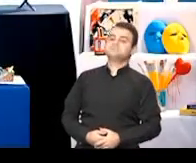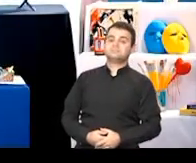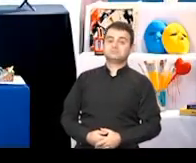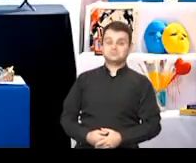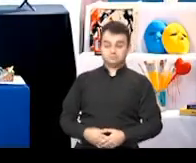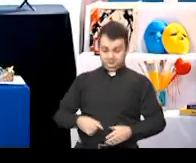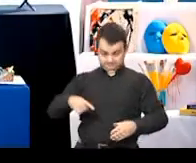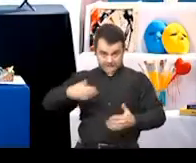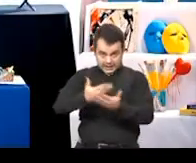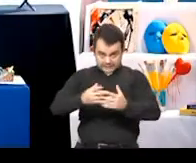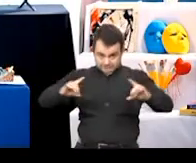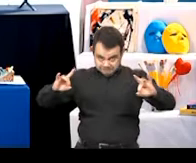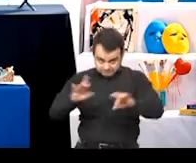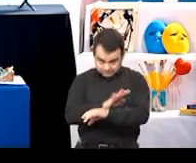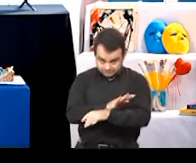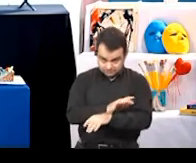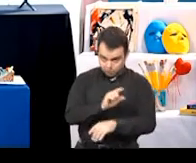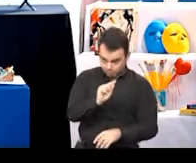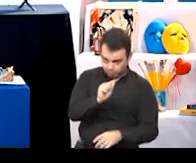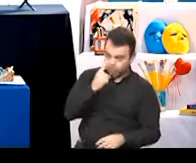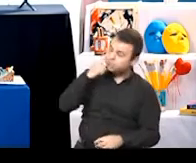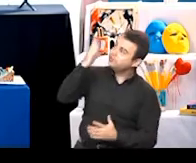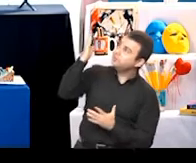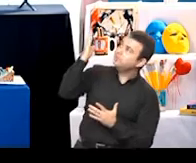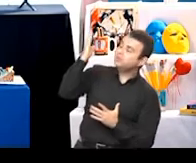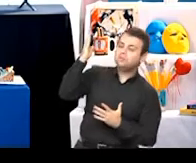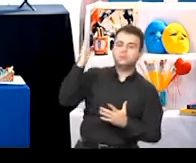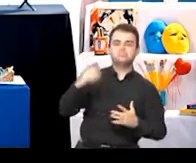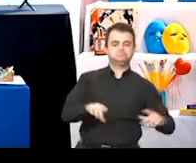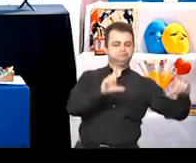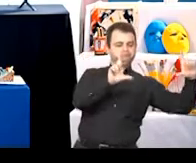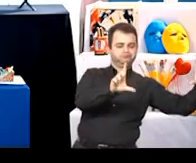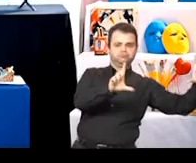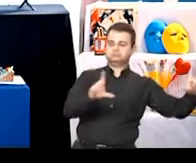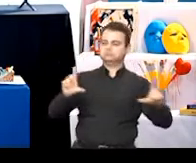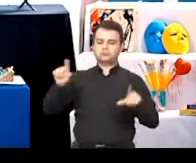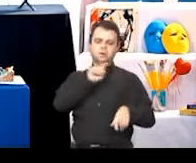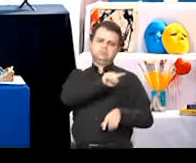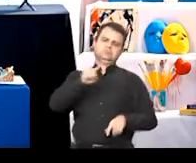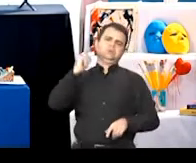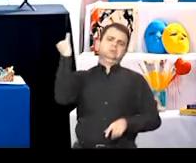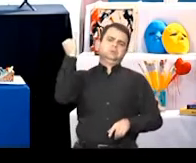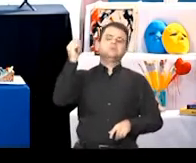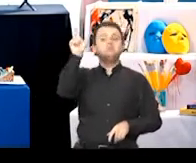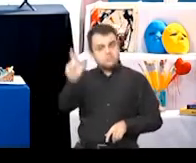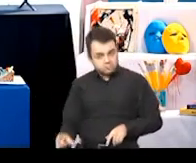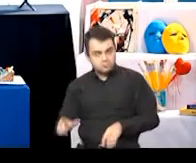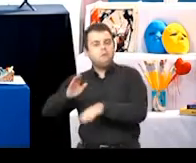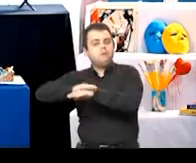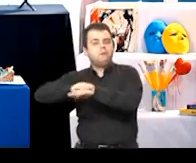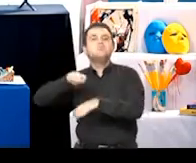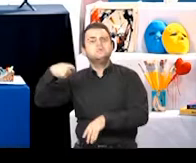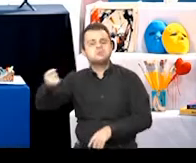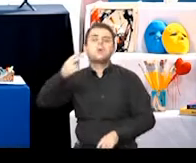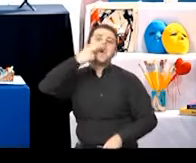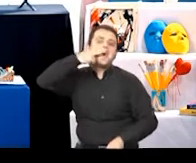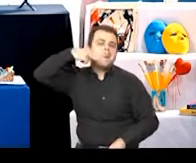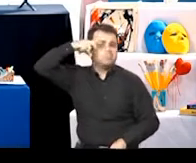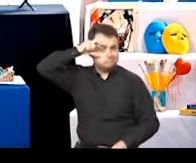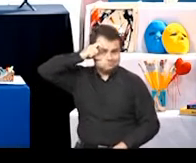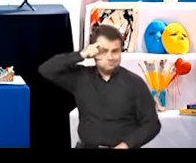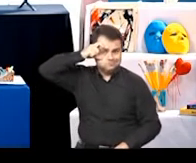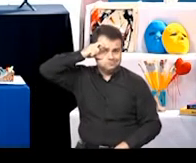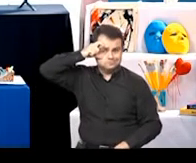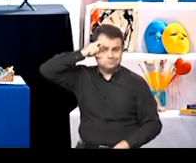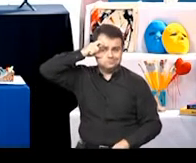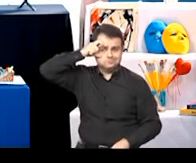Aqui, para terminar essa nossa conversa, eu coloquei do lado duas importantes pinturas do Mondrian, para a gente